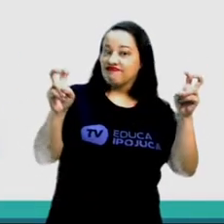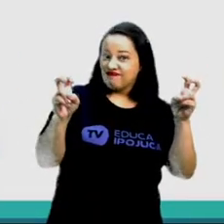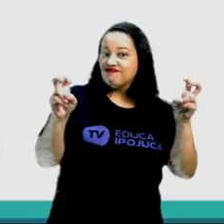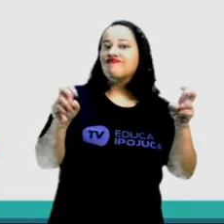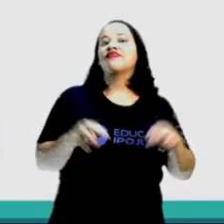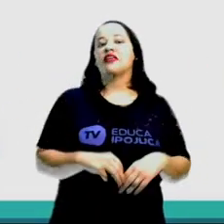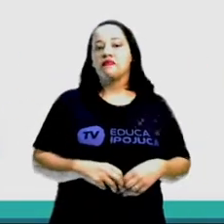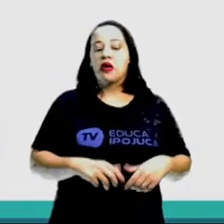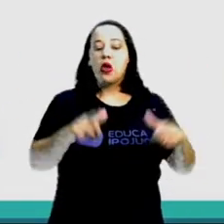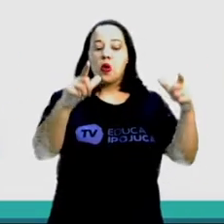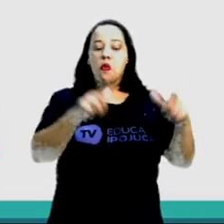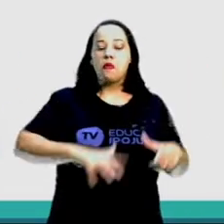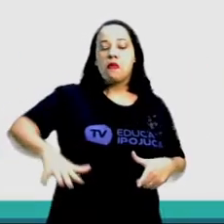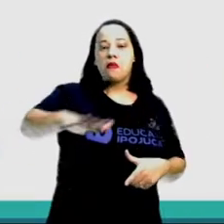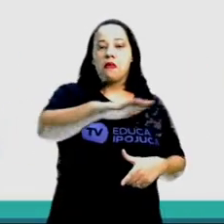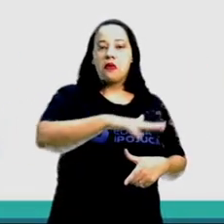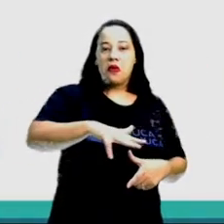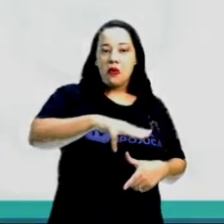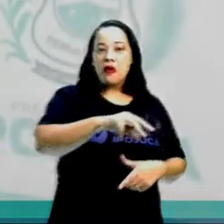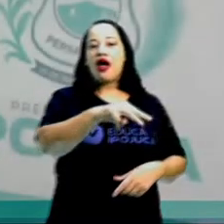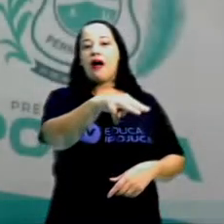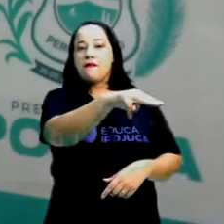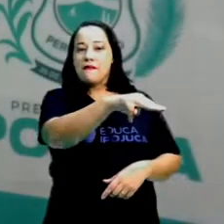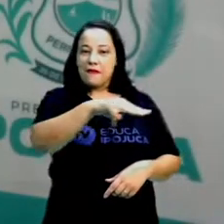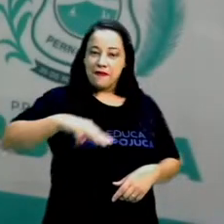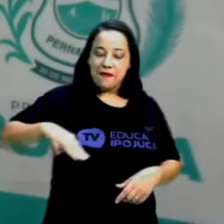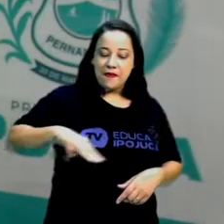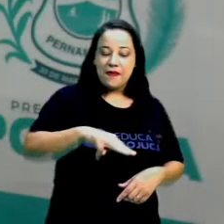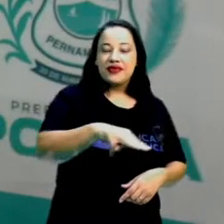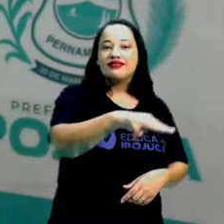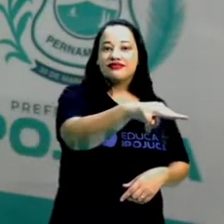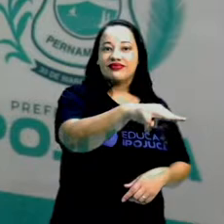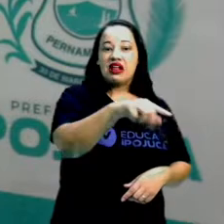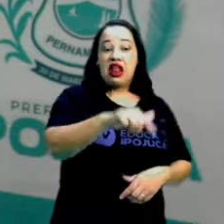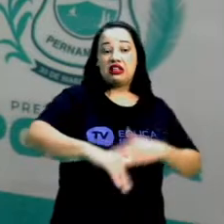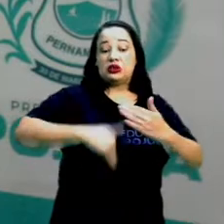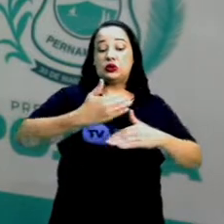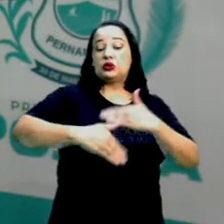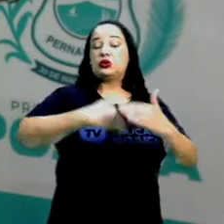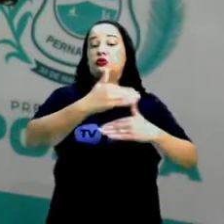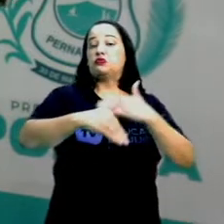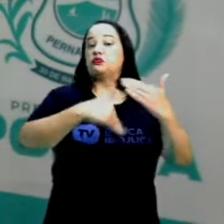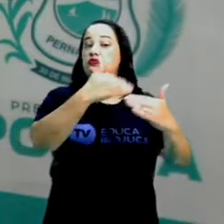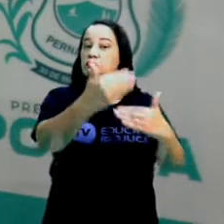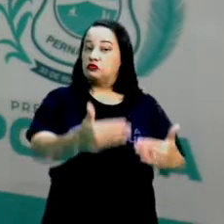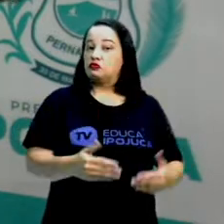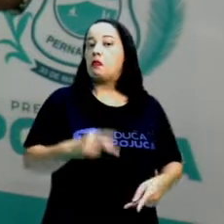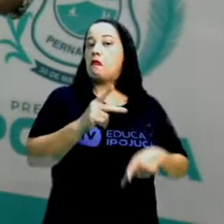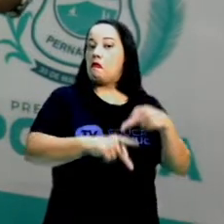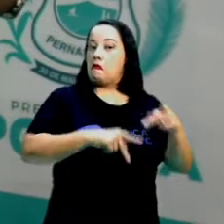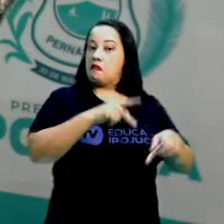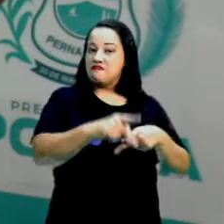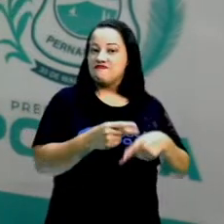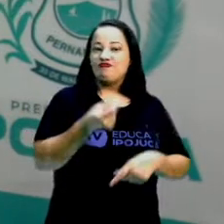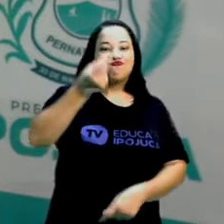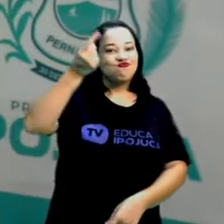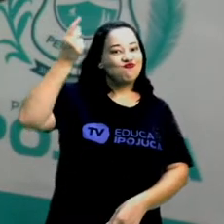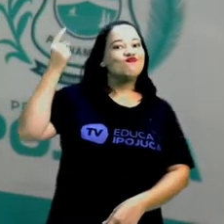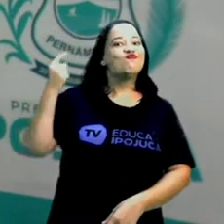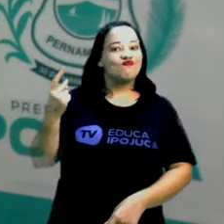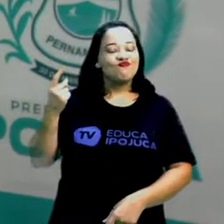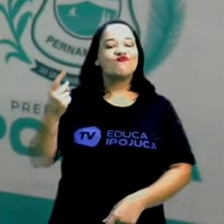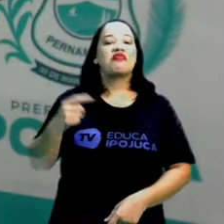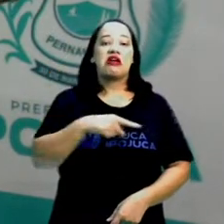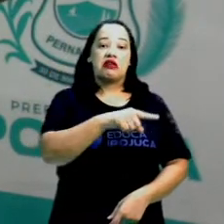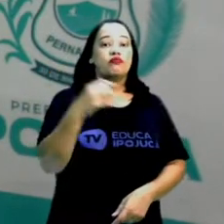Mesopotâmia, né? A Mesopotâmia é uma região onde se desenvolveram grandes civilizações na antiguidade, certo? É uma região